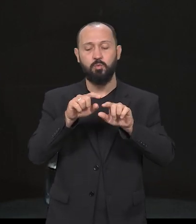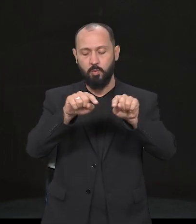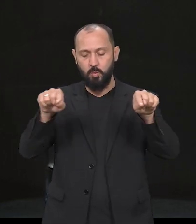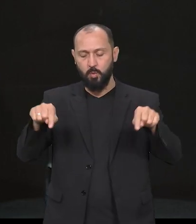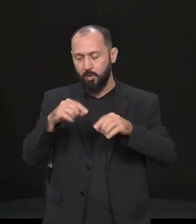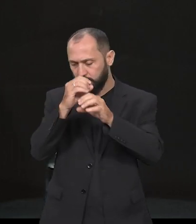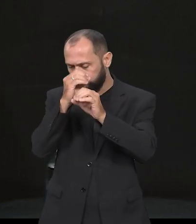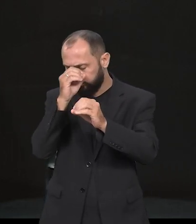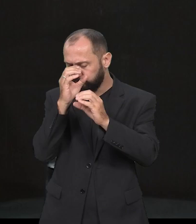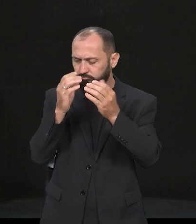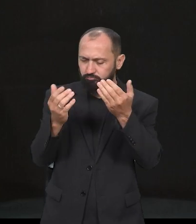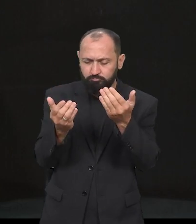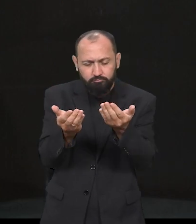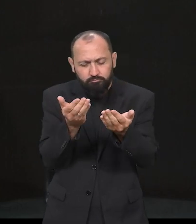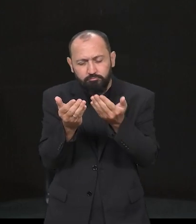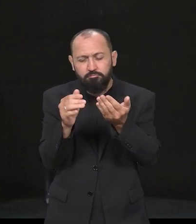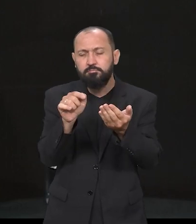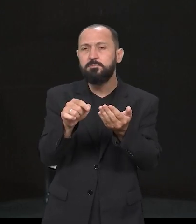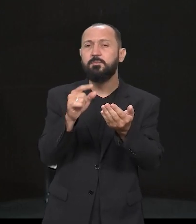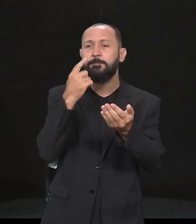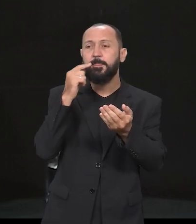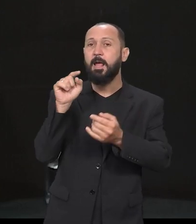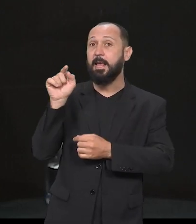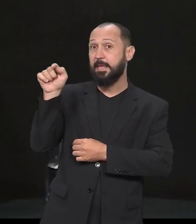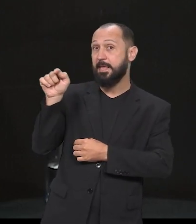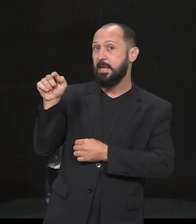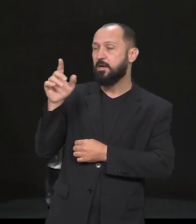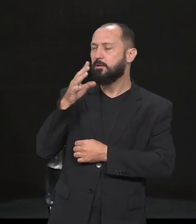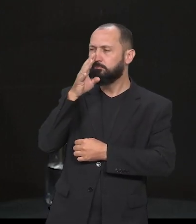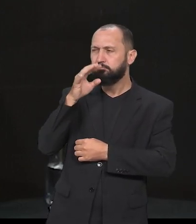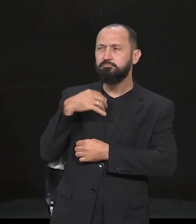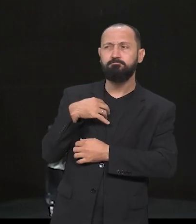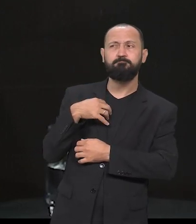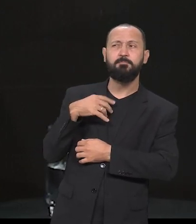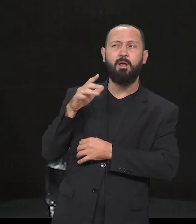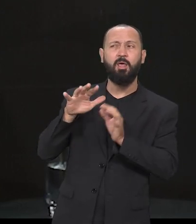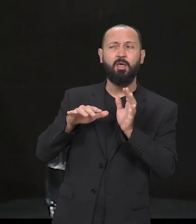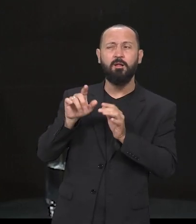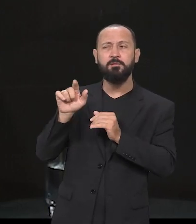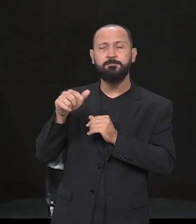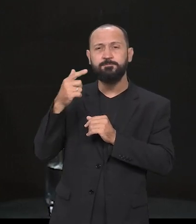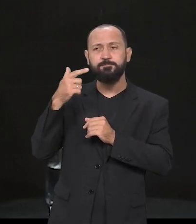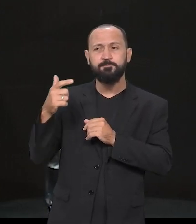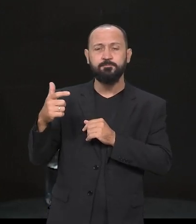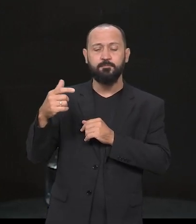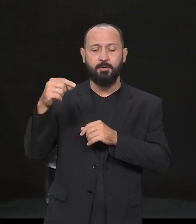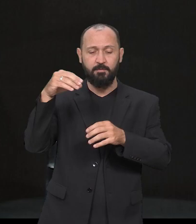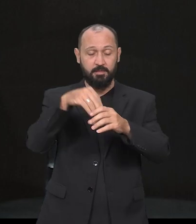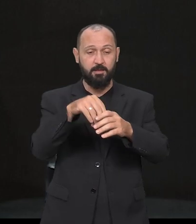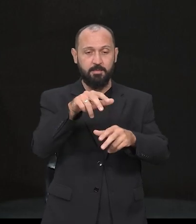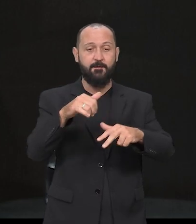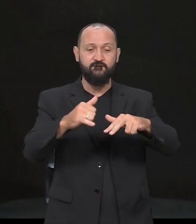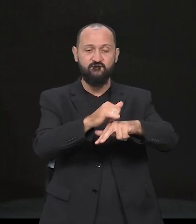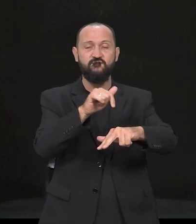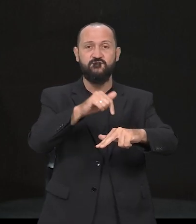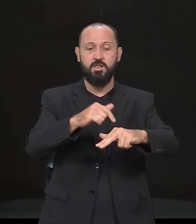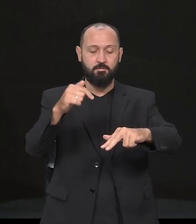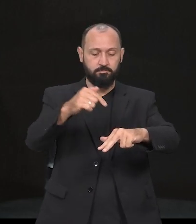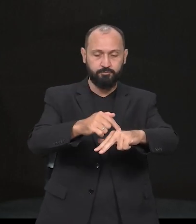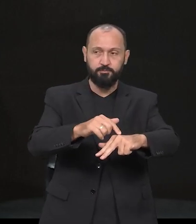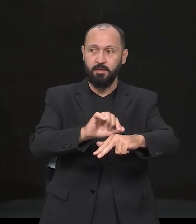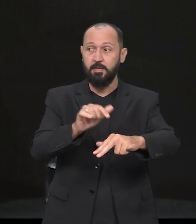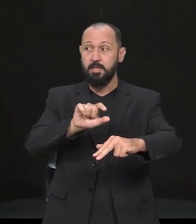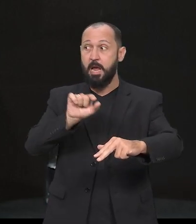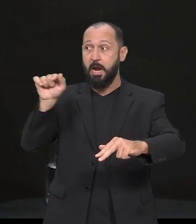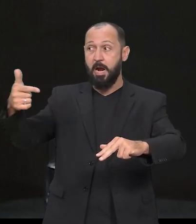daí eu consigo identificar se aquele suspeito, né? Se aquele projétil que estava na vítima é realmente da arma